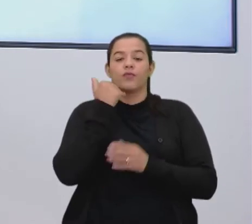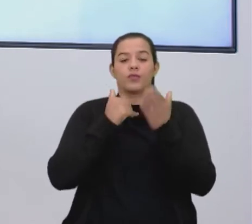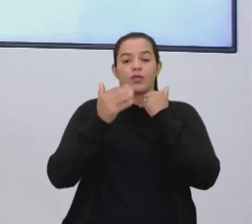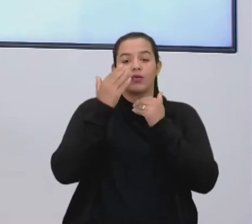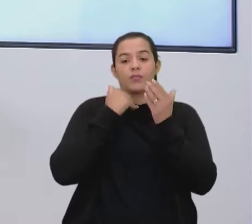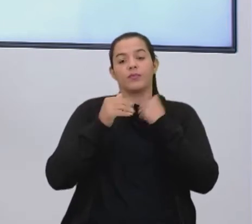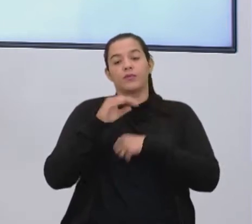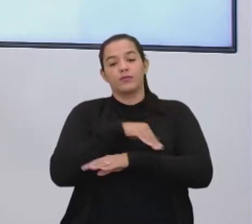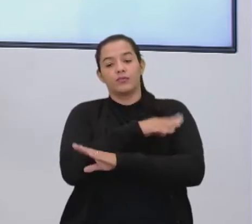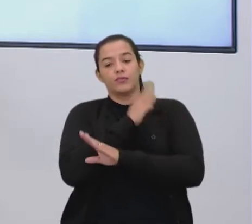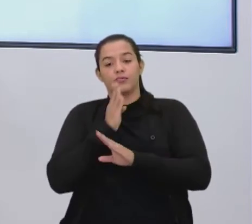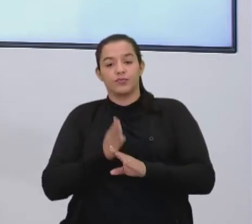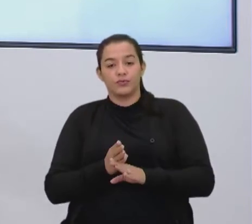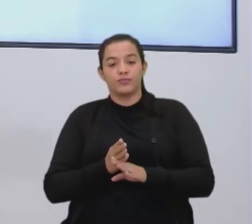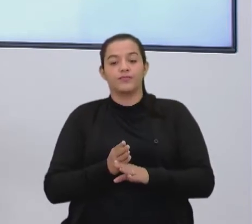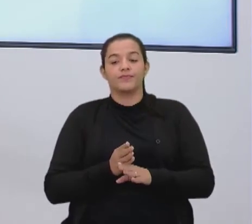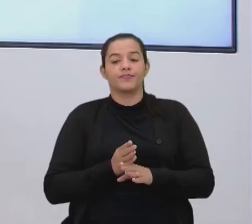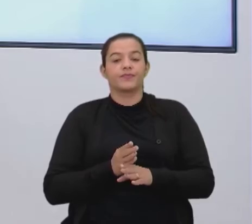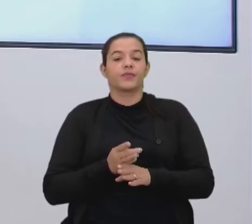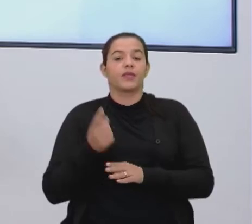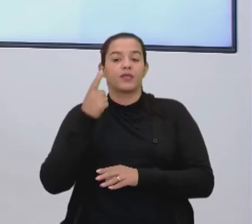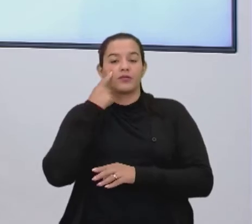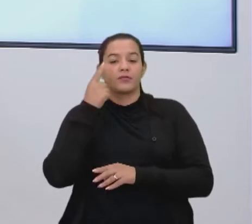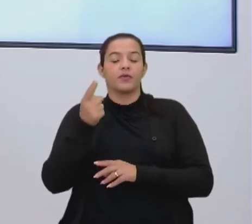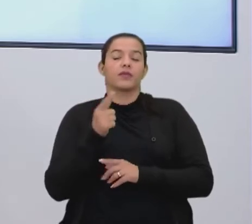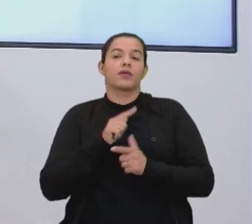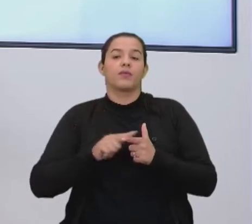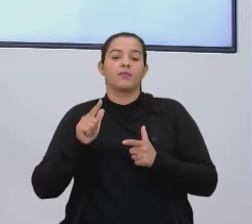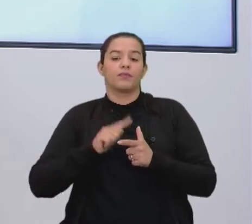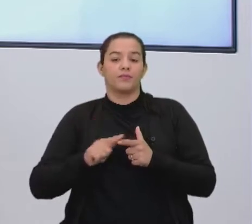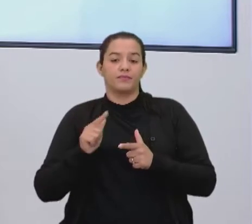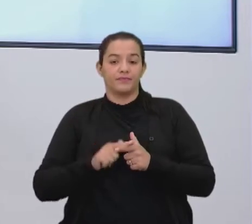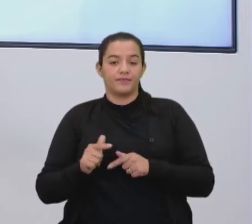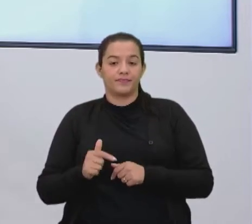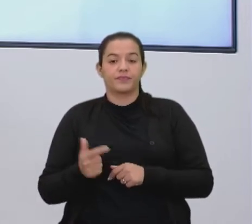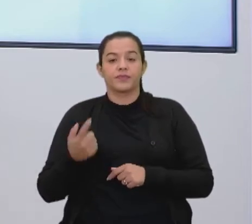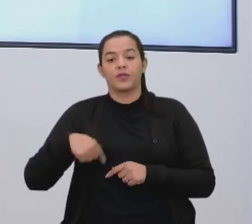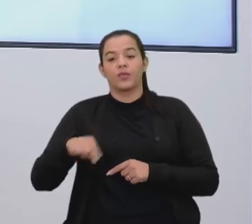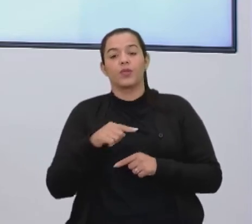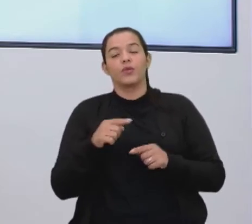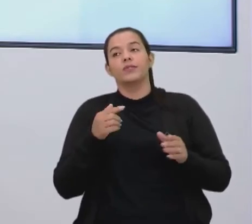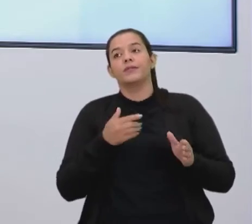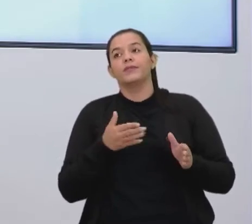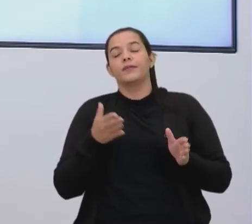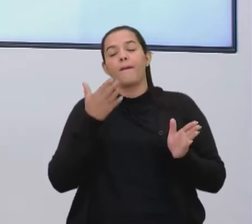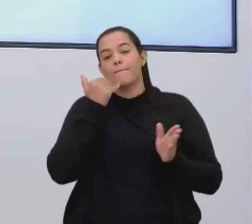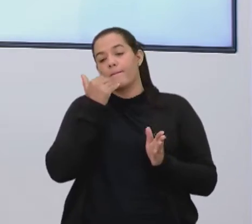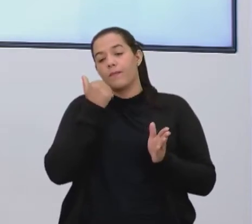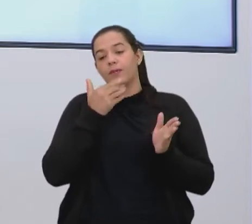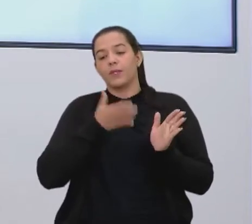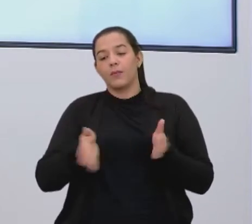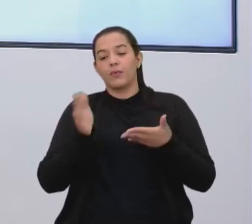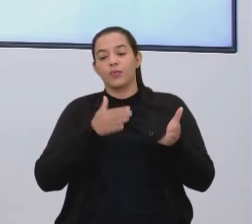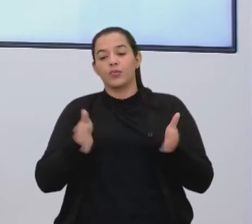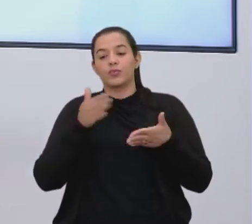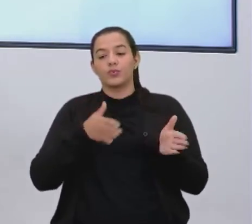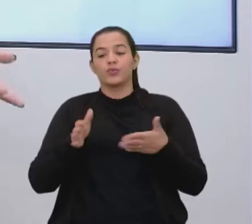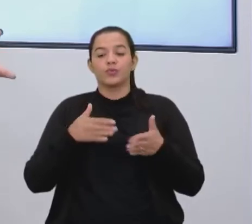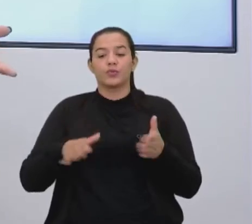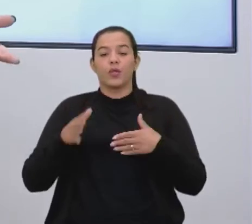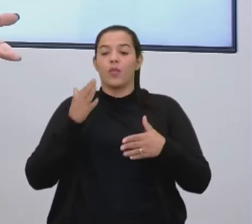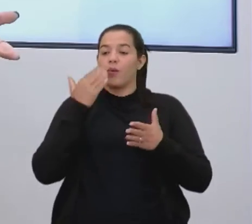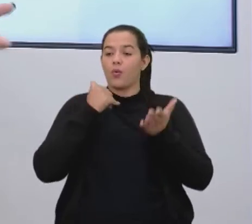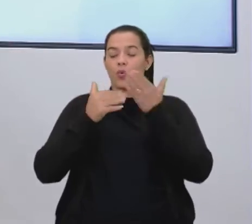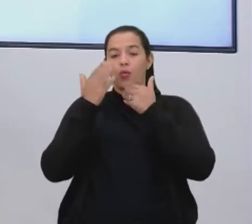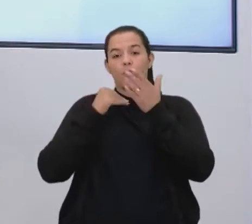dia, a gente vê que não é um problema de tipo, a gente não está produzindo uma quantidade de alimento plausível, não tem comida